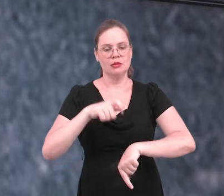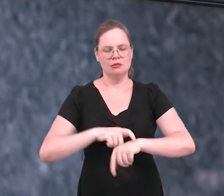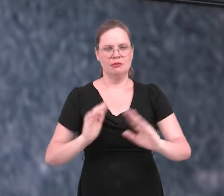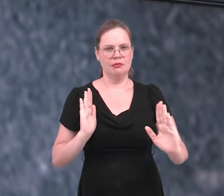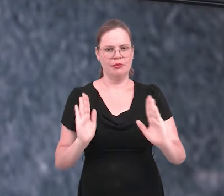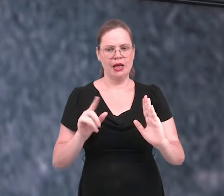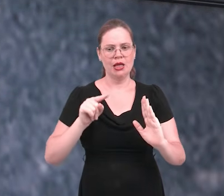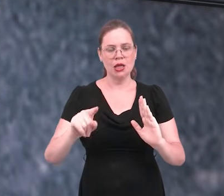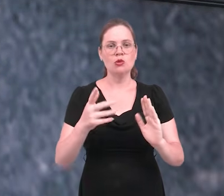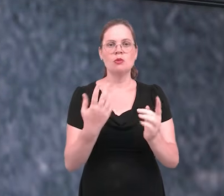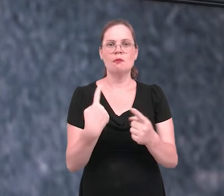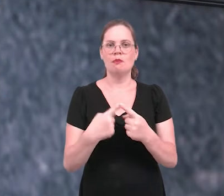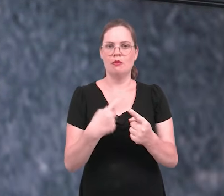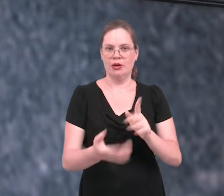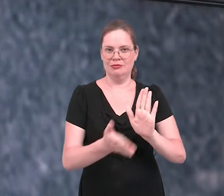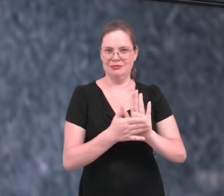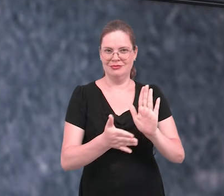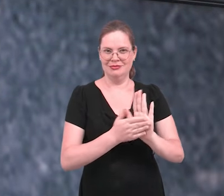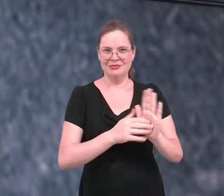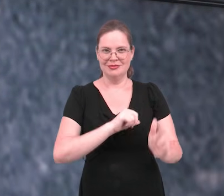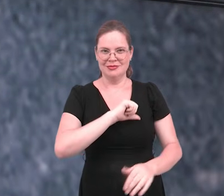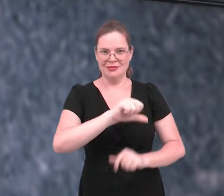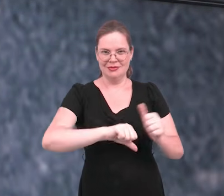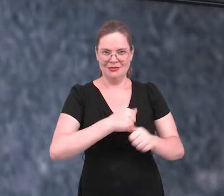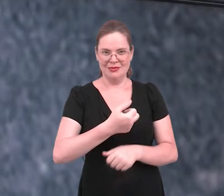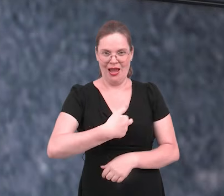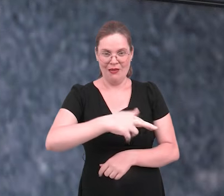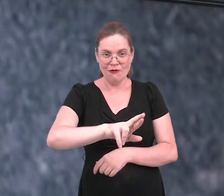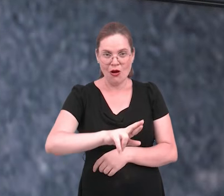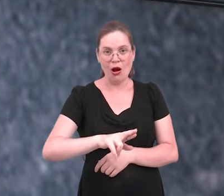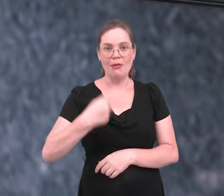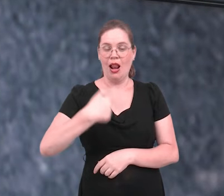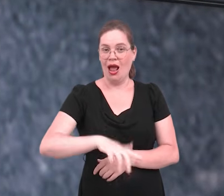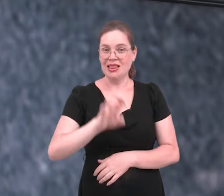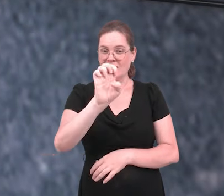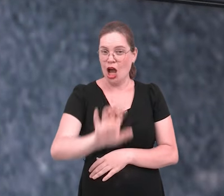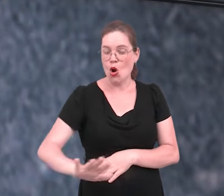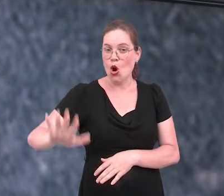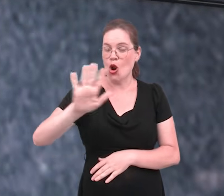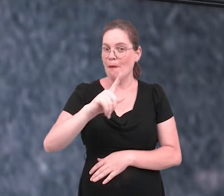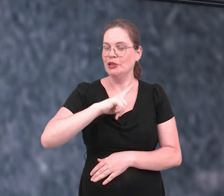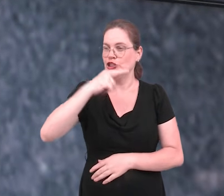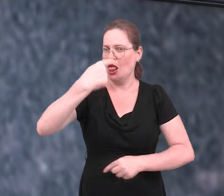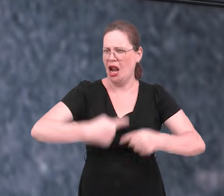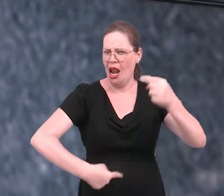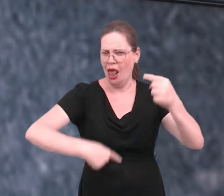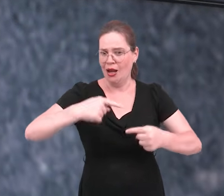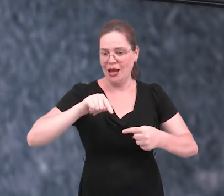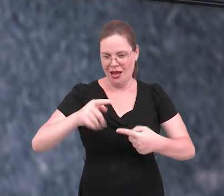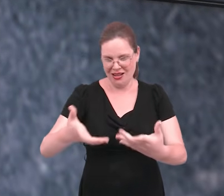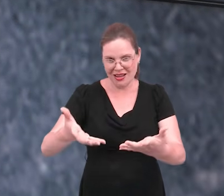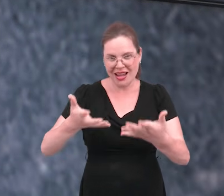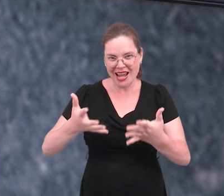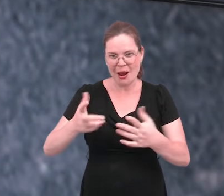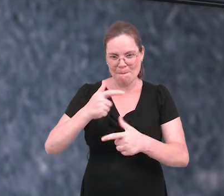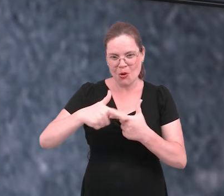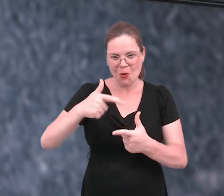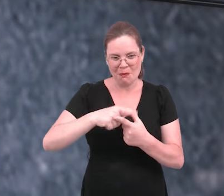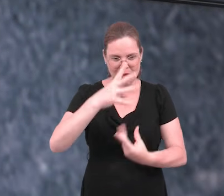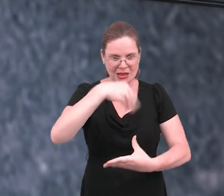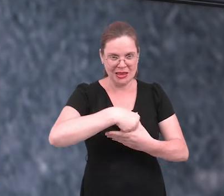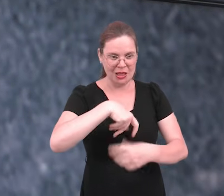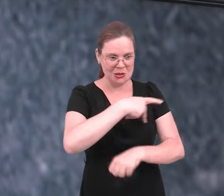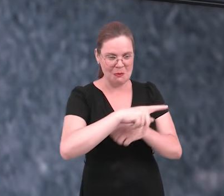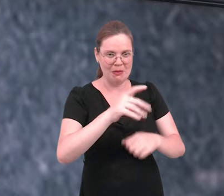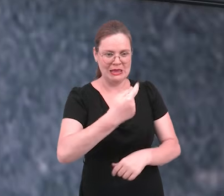momento, com a reforma pegando fogo na Europa, ele não queria ter um problema com o rei da Espanha, que era o maior apoiador da igreja